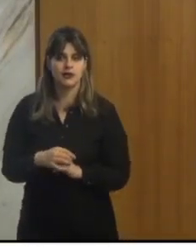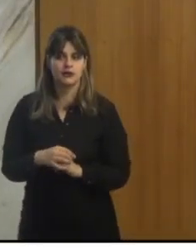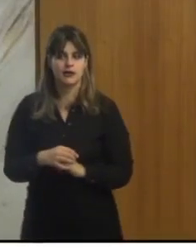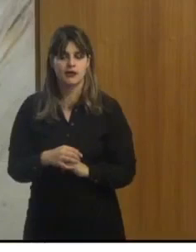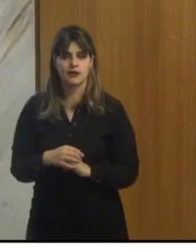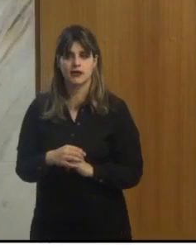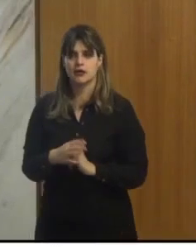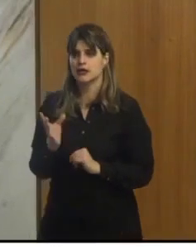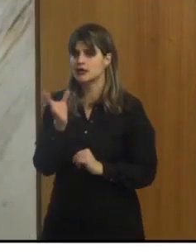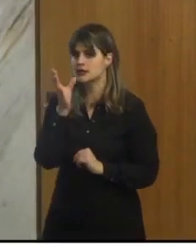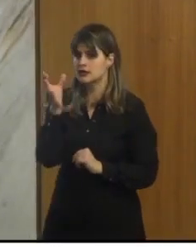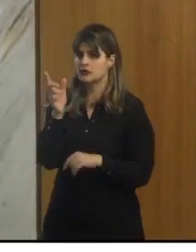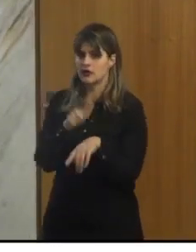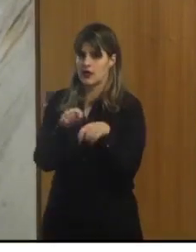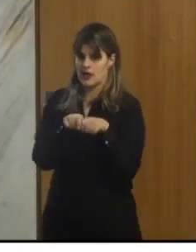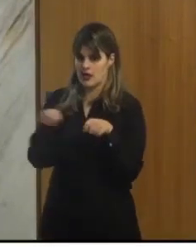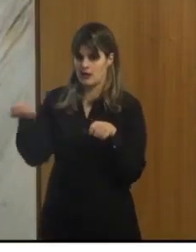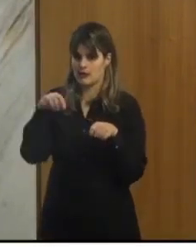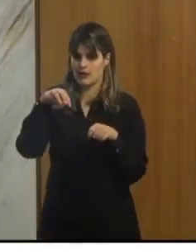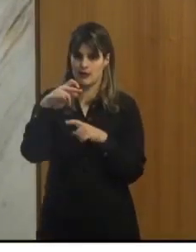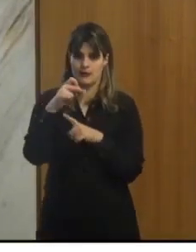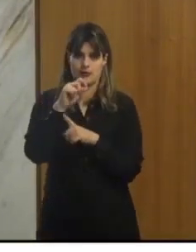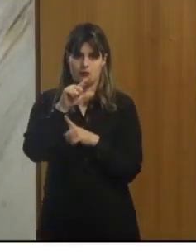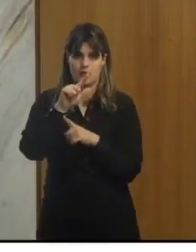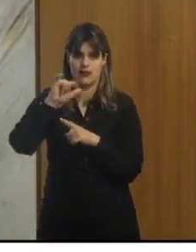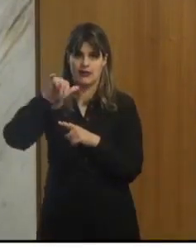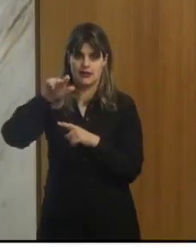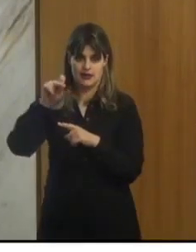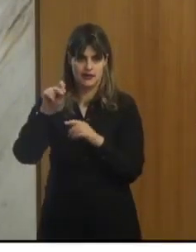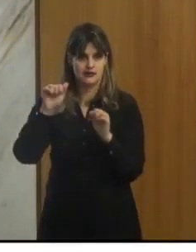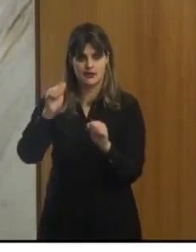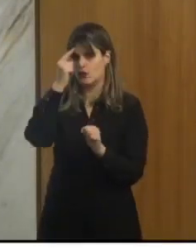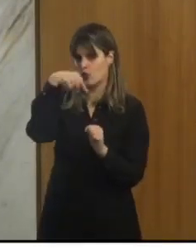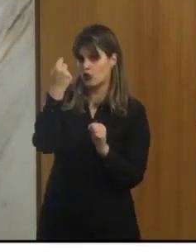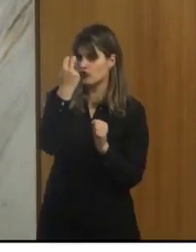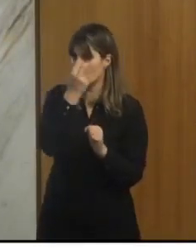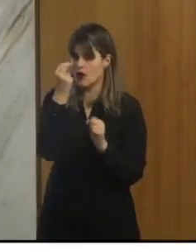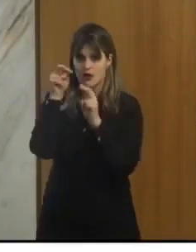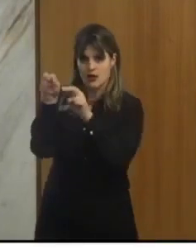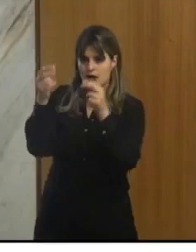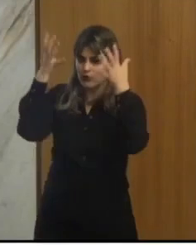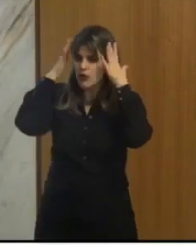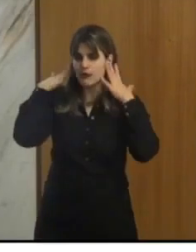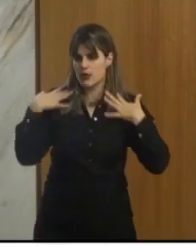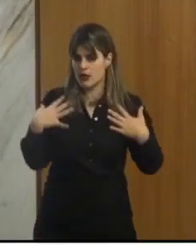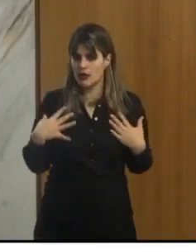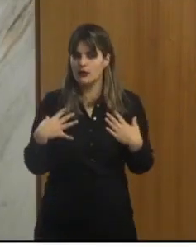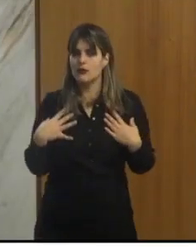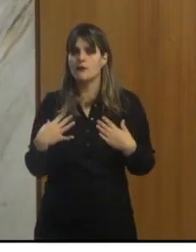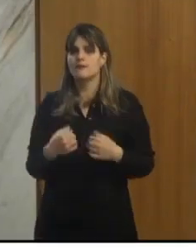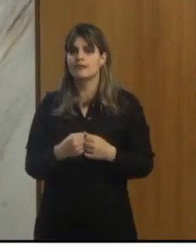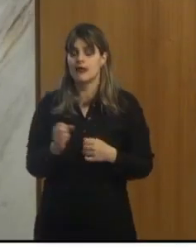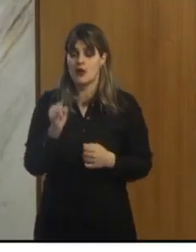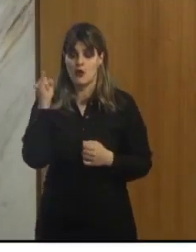que é atribuída à época manuelina, sem dúvida, nomeadamente ao rosto e ao olhar e àquela cabeleira que ele apresenta. Ao lado,